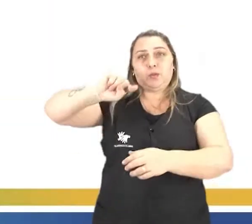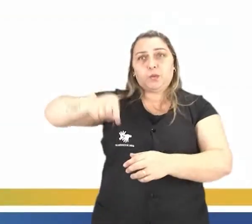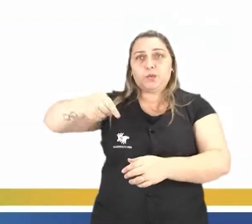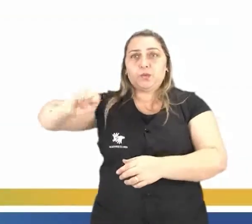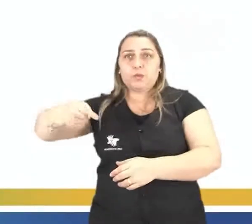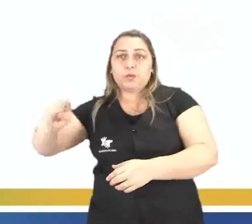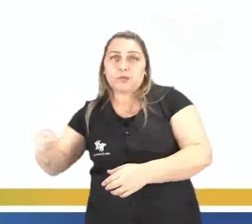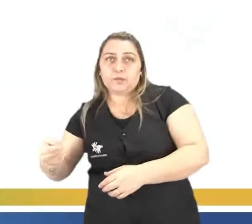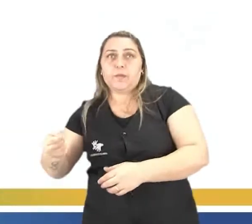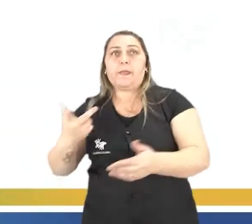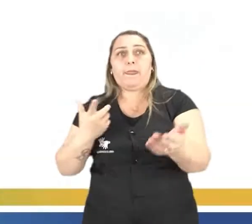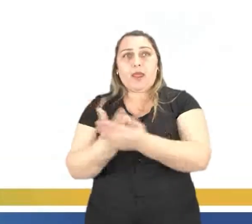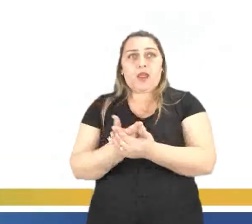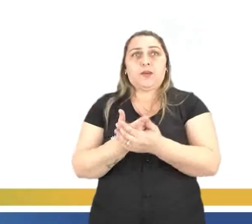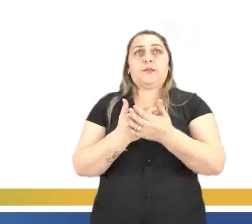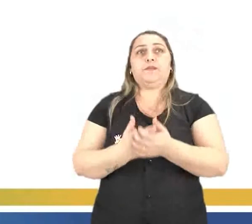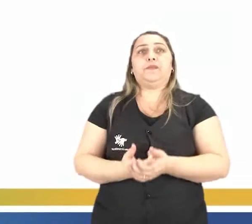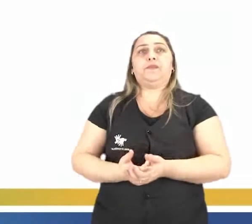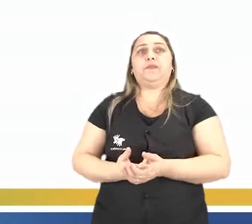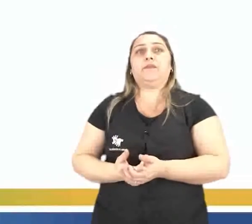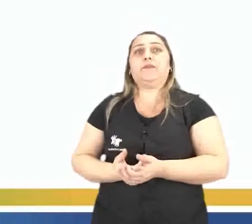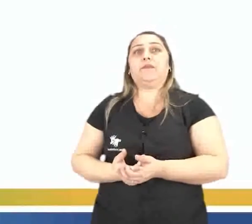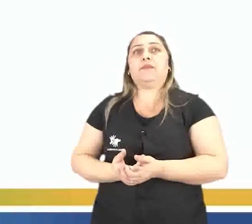vírgulas, certo? Vamos lá.